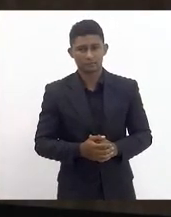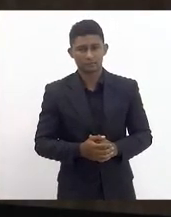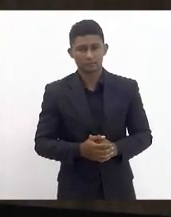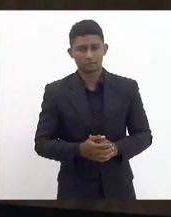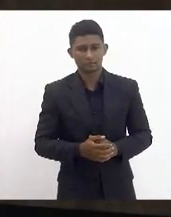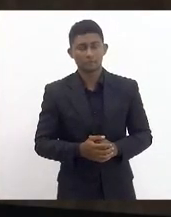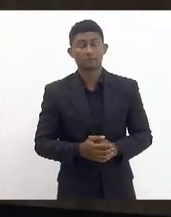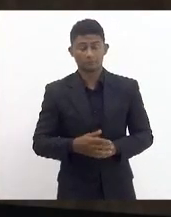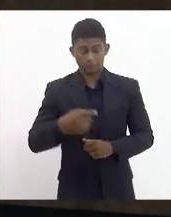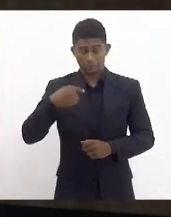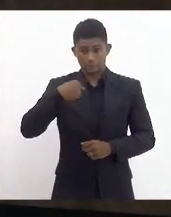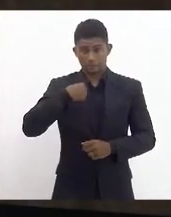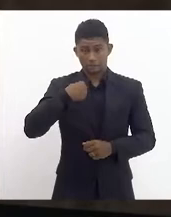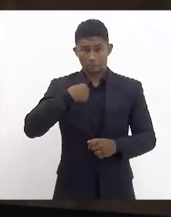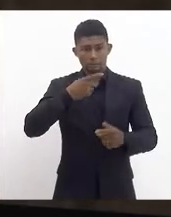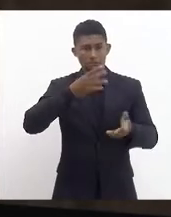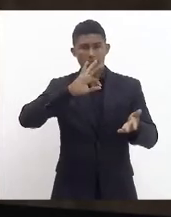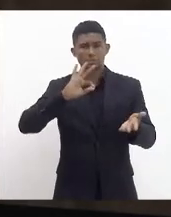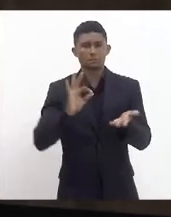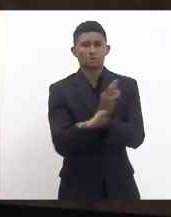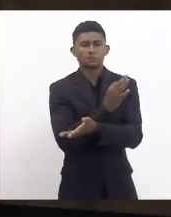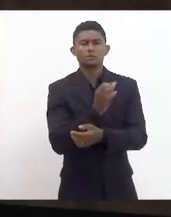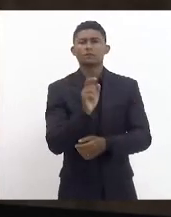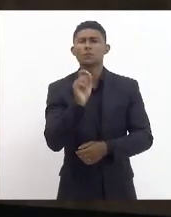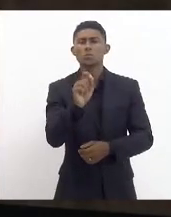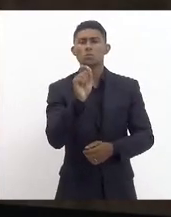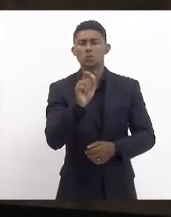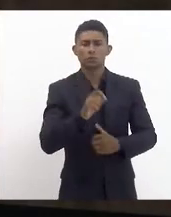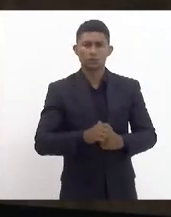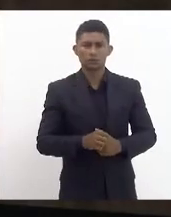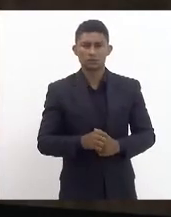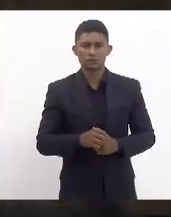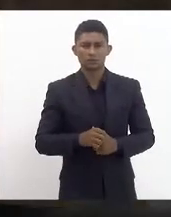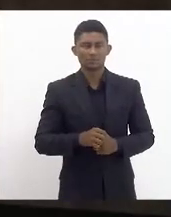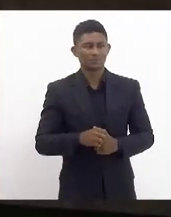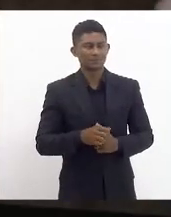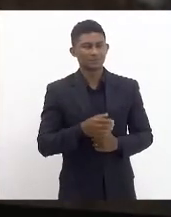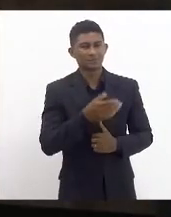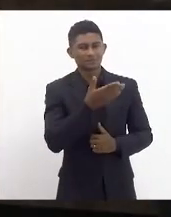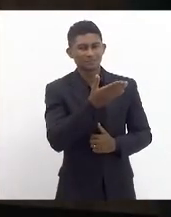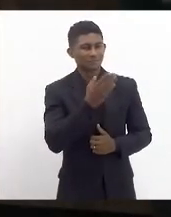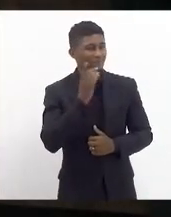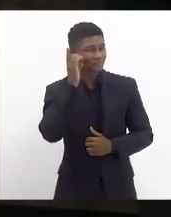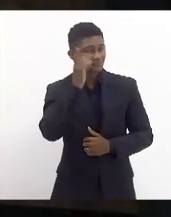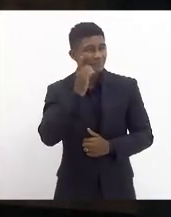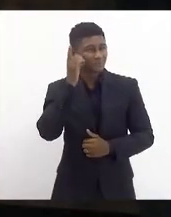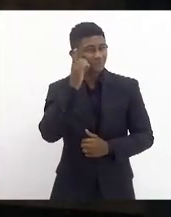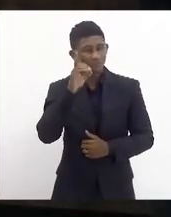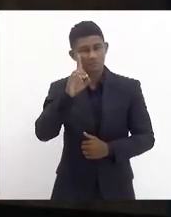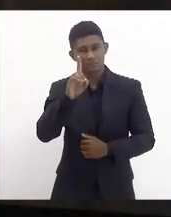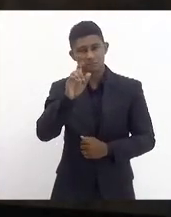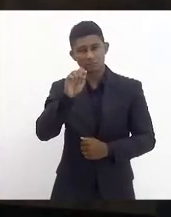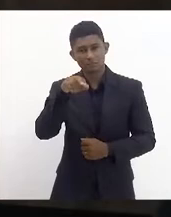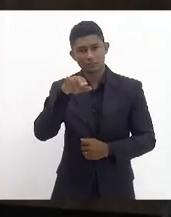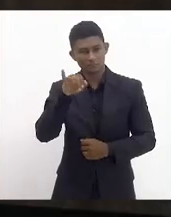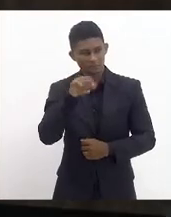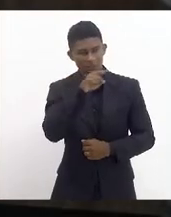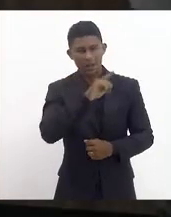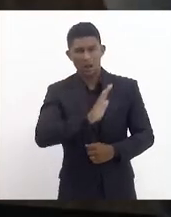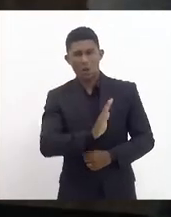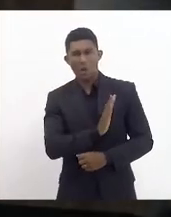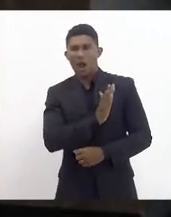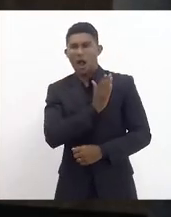eu assinei a moção da deputada Dani Monteiro